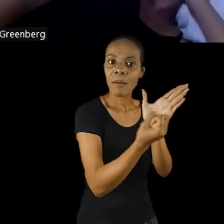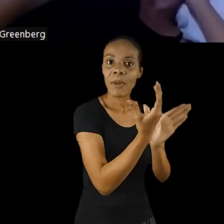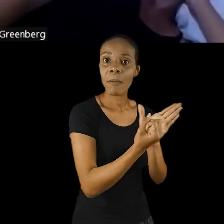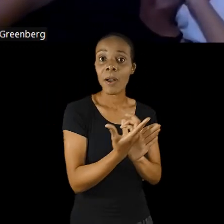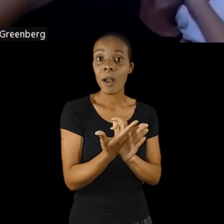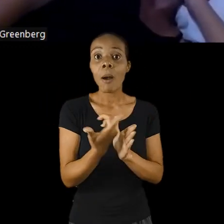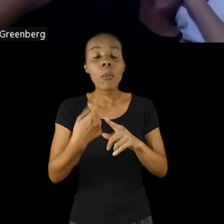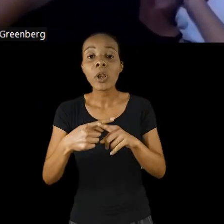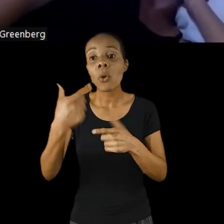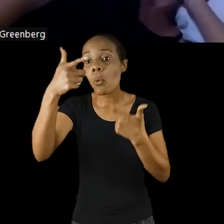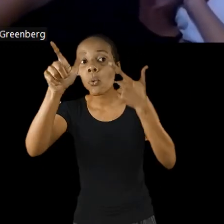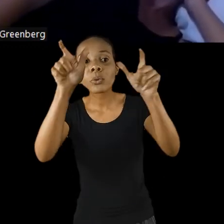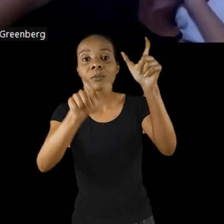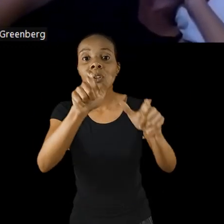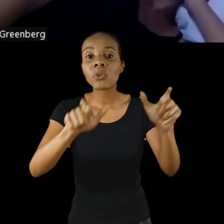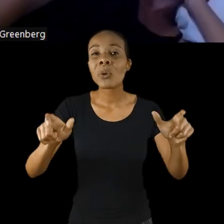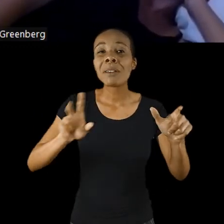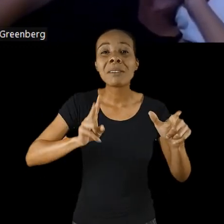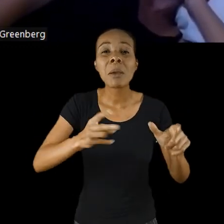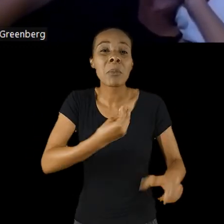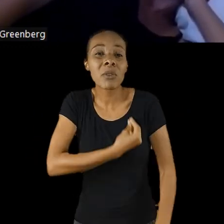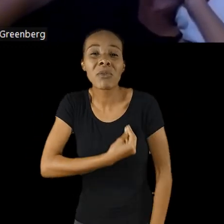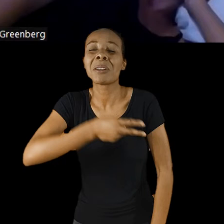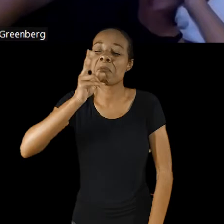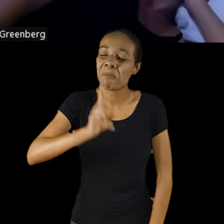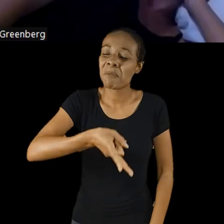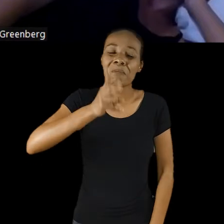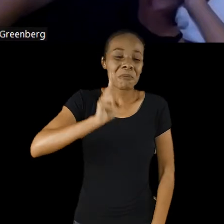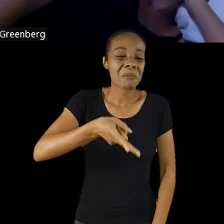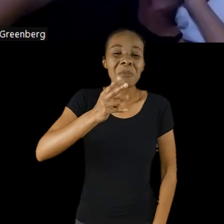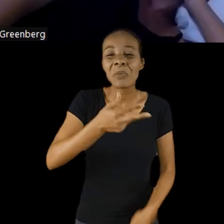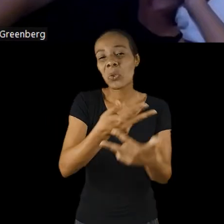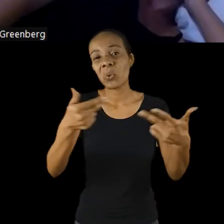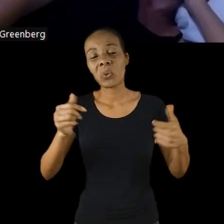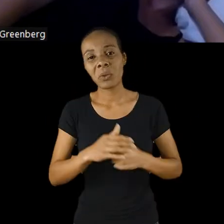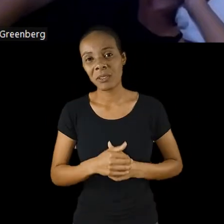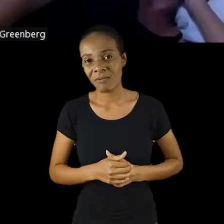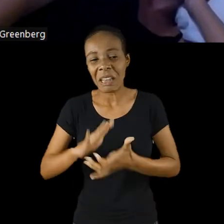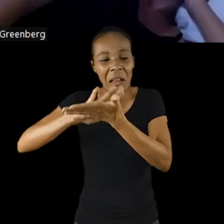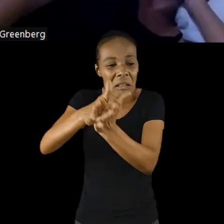coisa, estragando e usando e abusando. Então, sei lá.